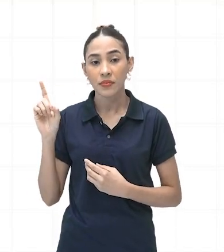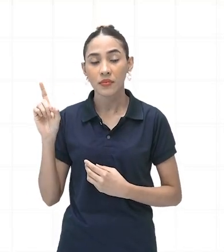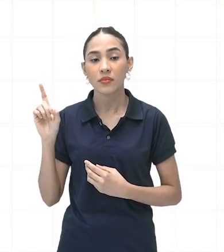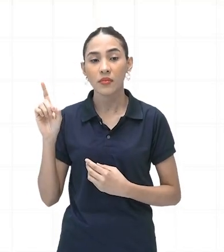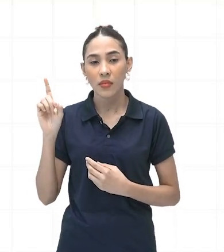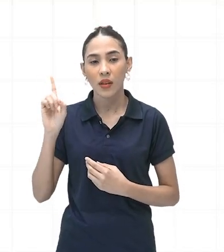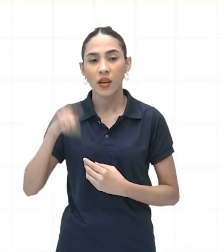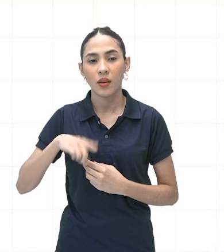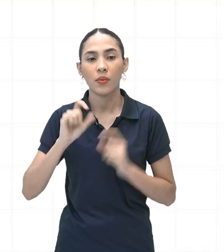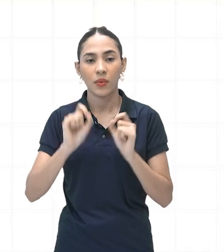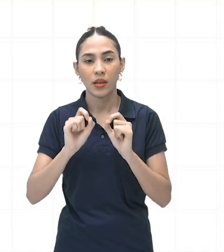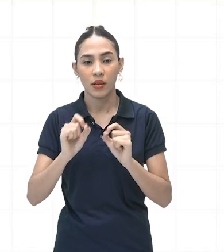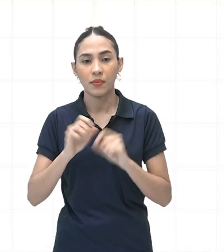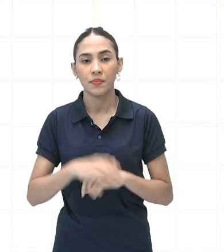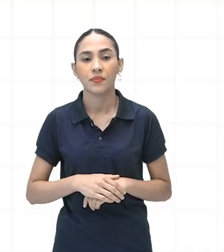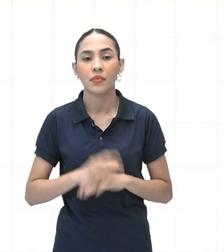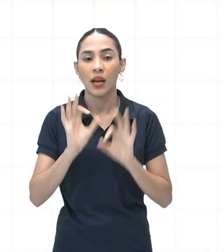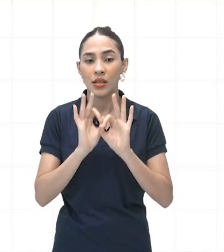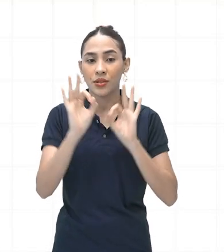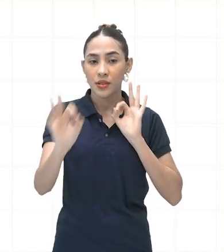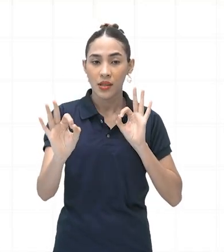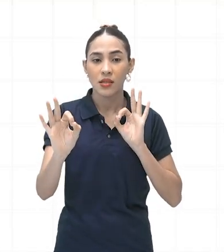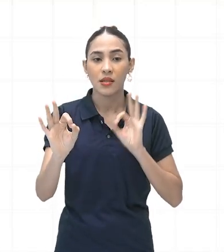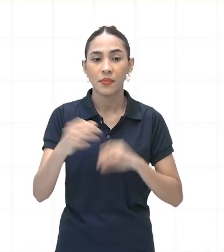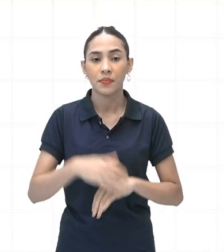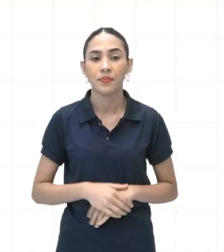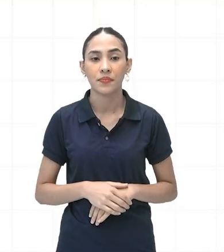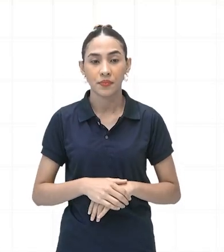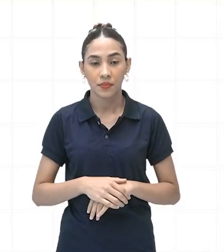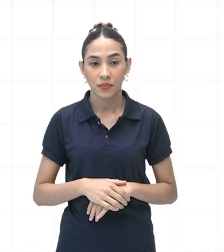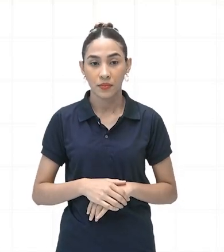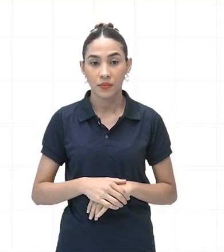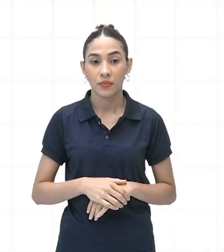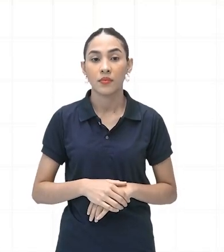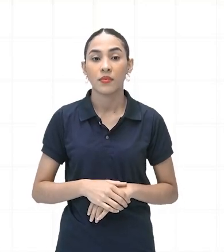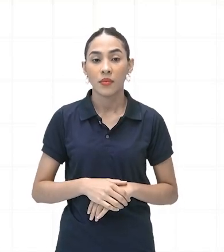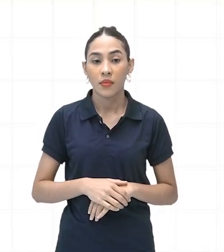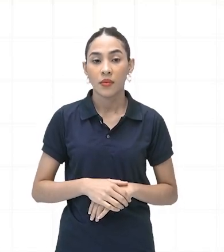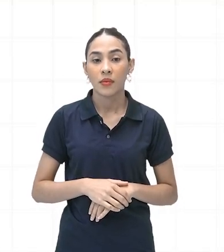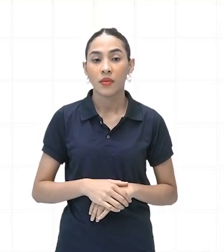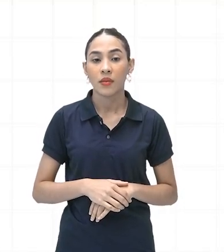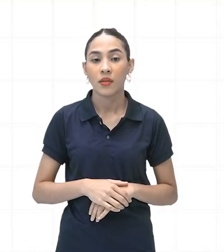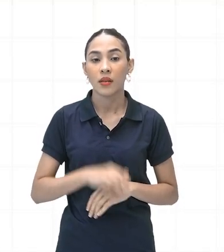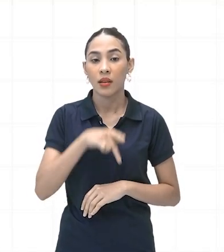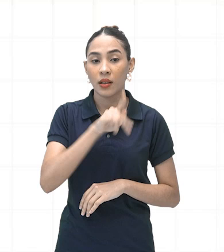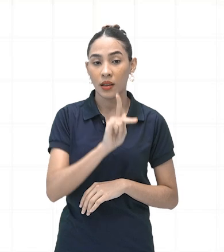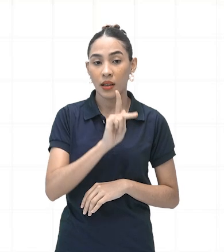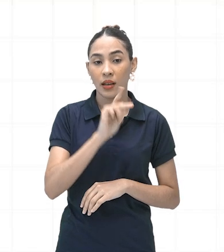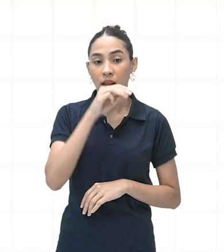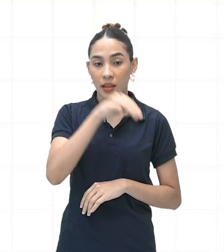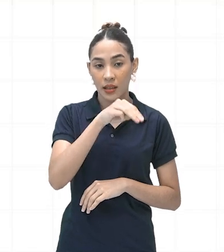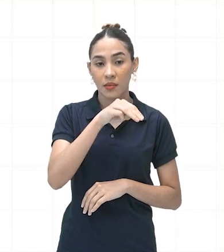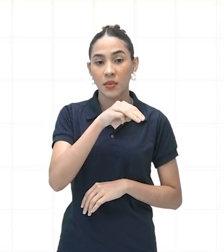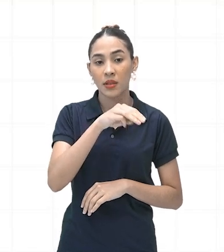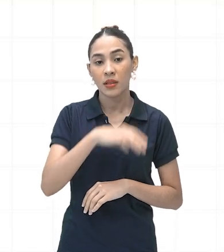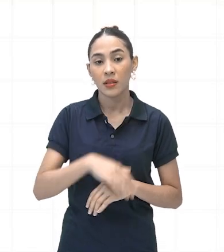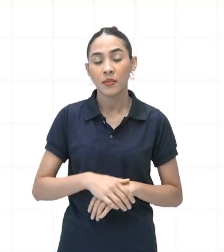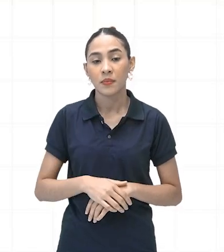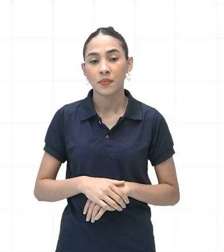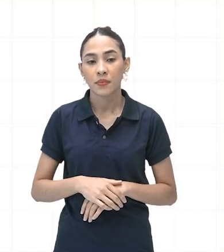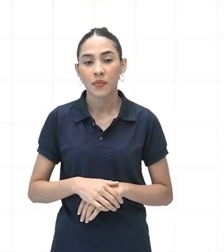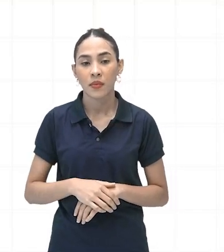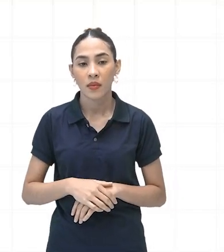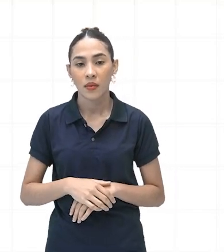que são elas: a distância percorrida, que eu vou dizer que está em quilômetros,